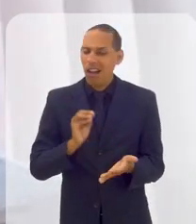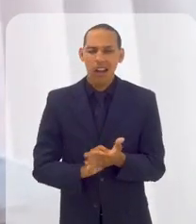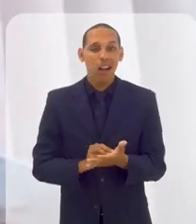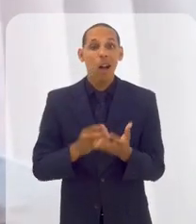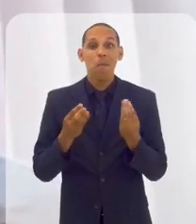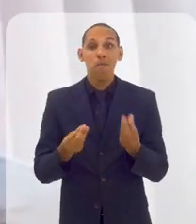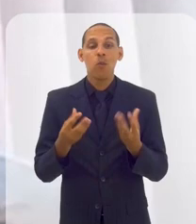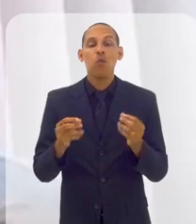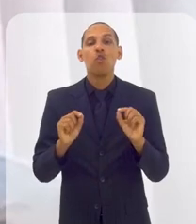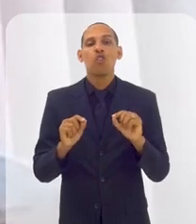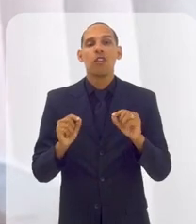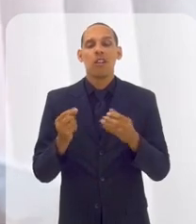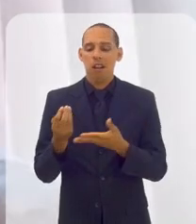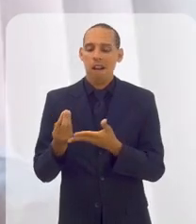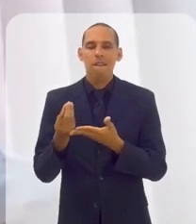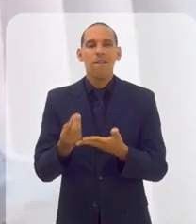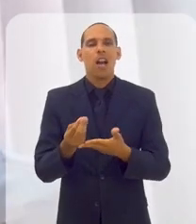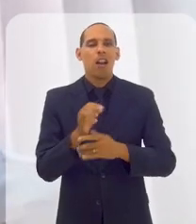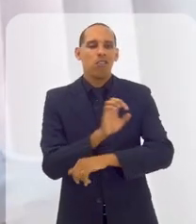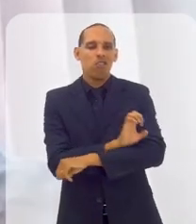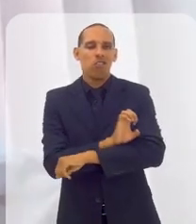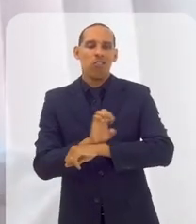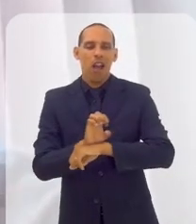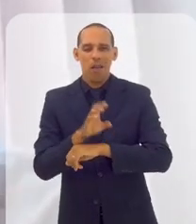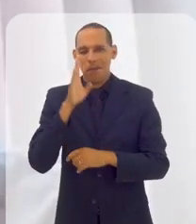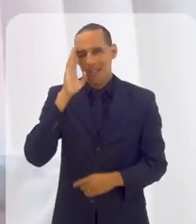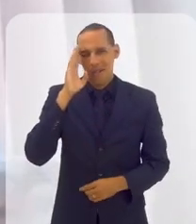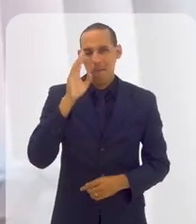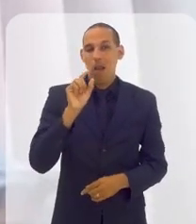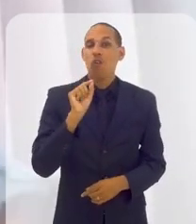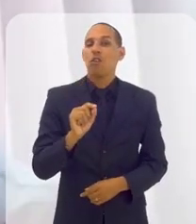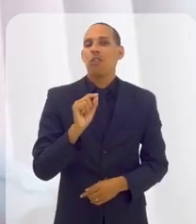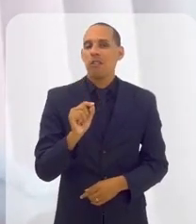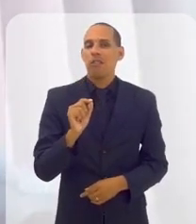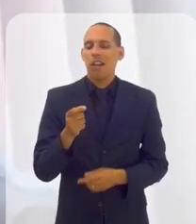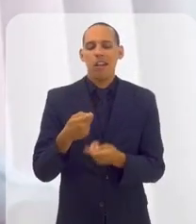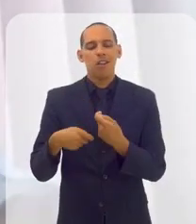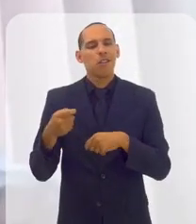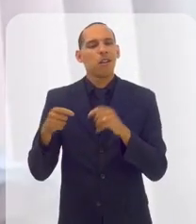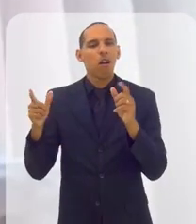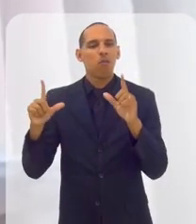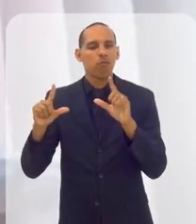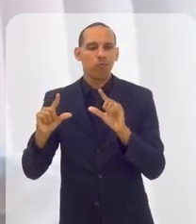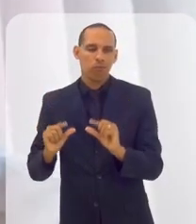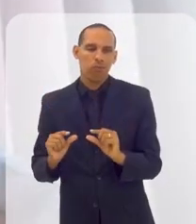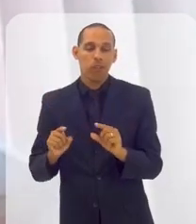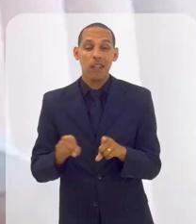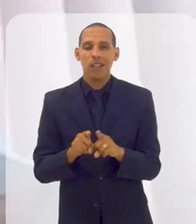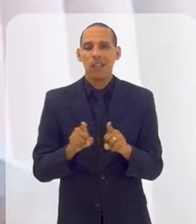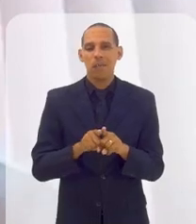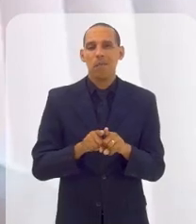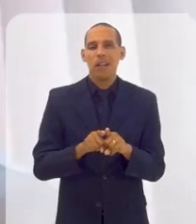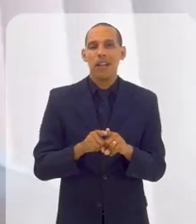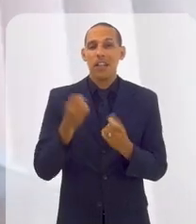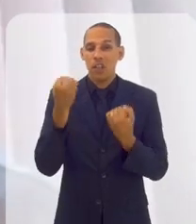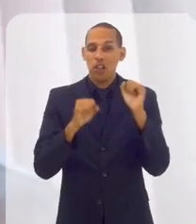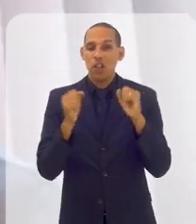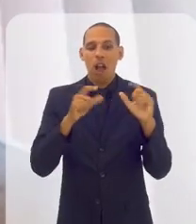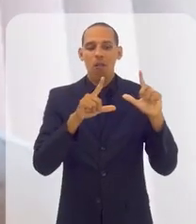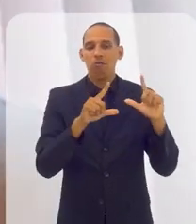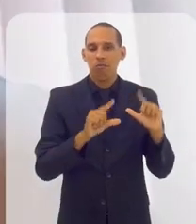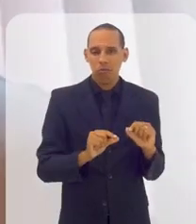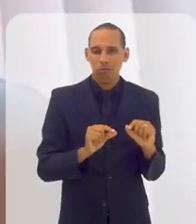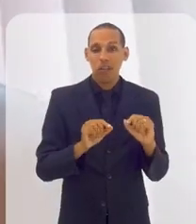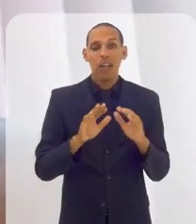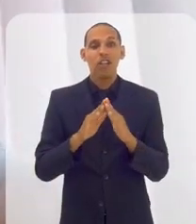muito grande de oferta de estágio, principalmente por conta da queda na economia, da redução dos níveis de